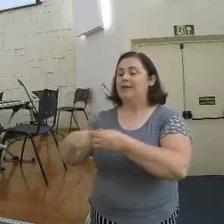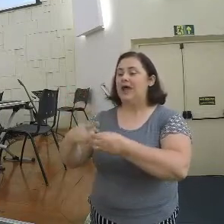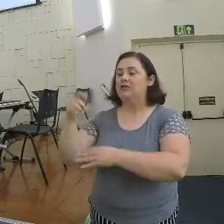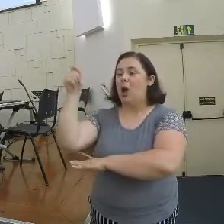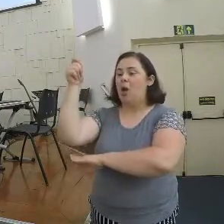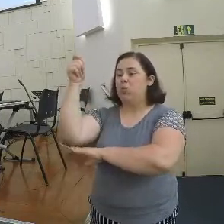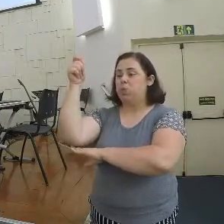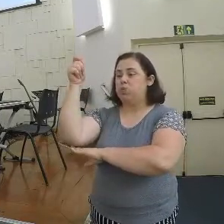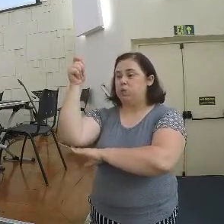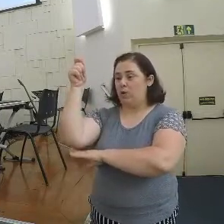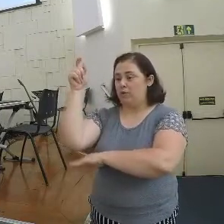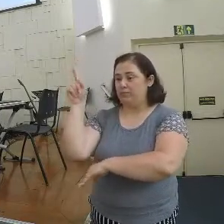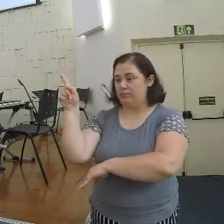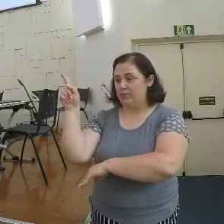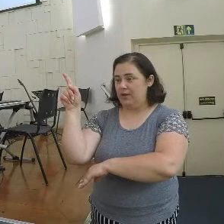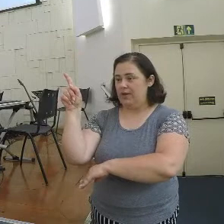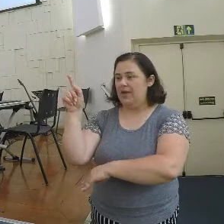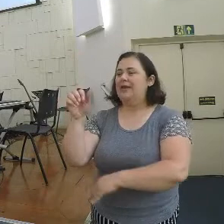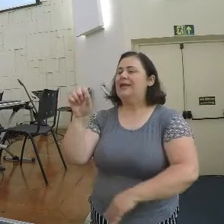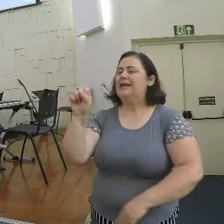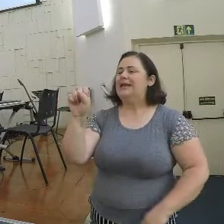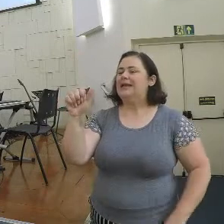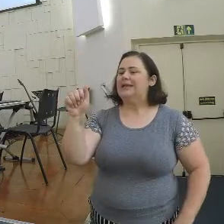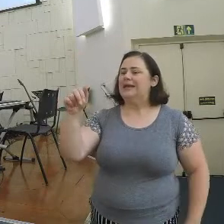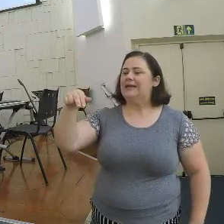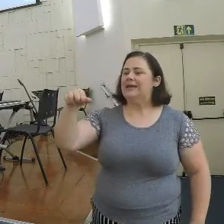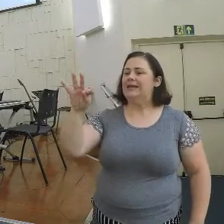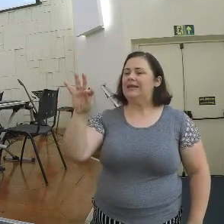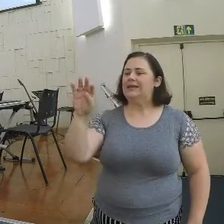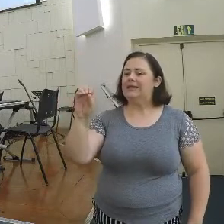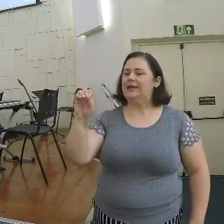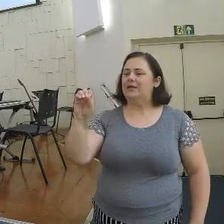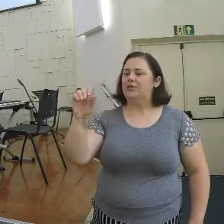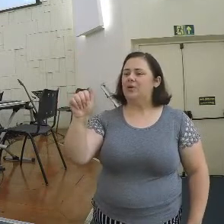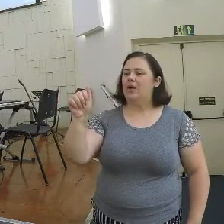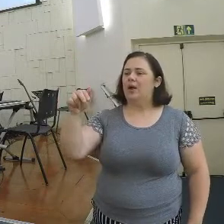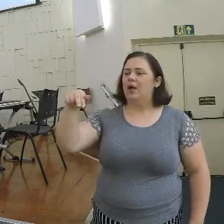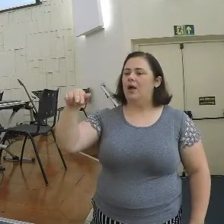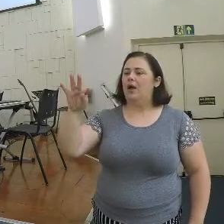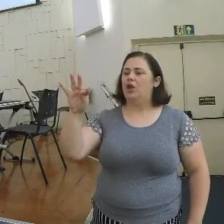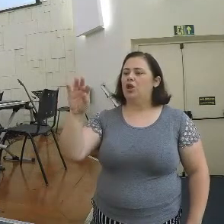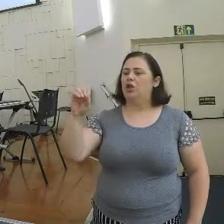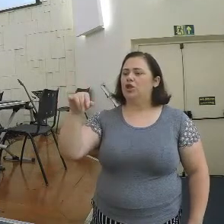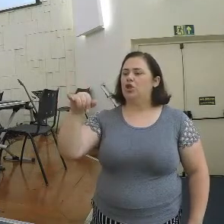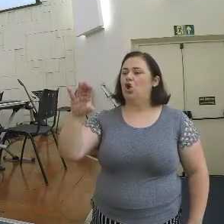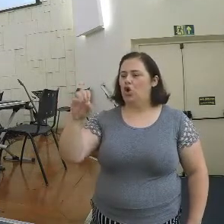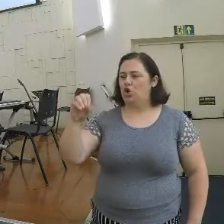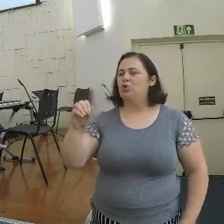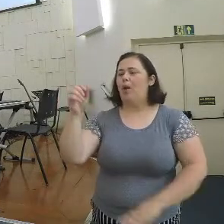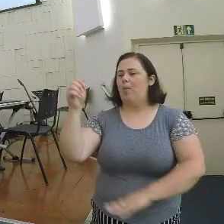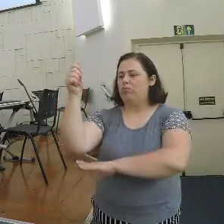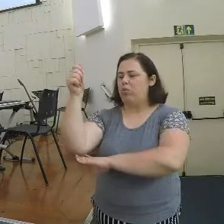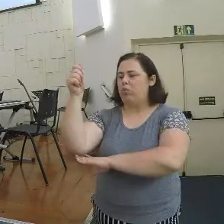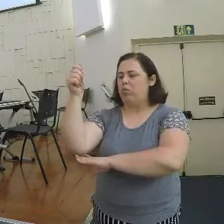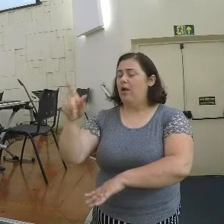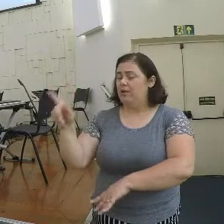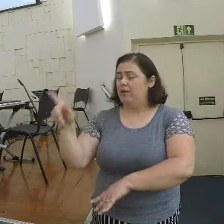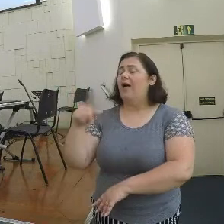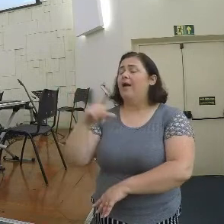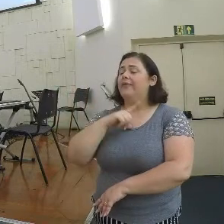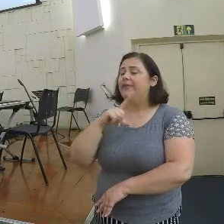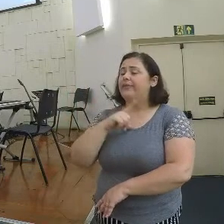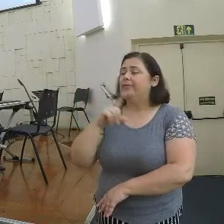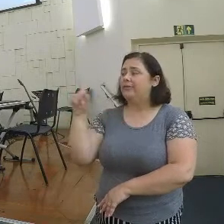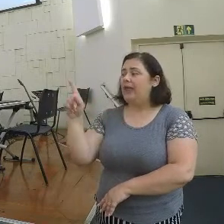de inauguração do trabalho batista. Elaine, já temos o casal de missionários, já parceiros, e a primeira